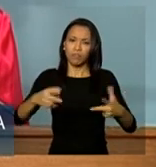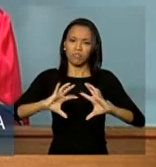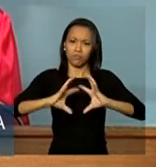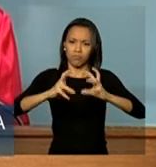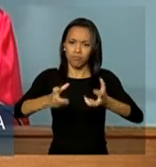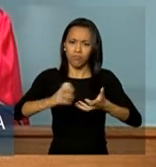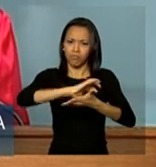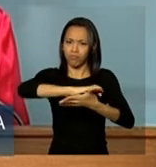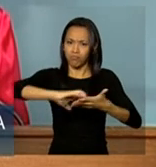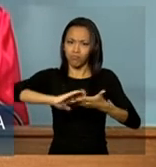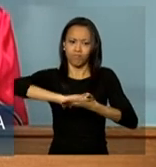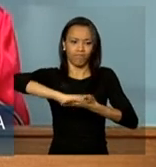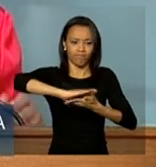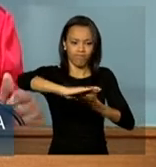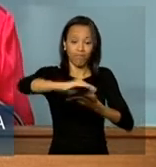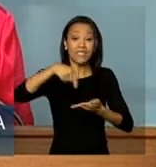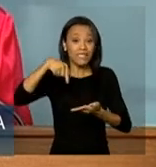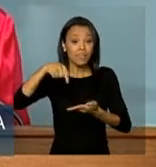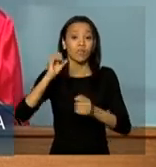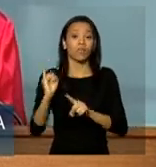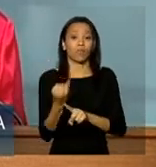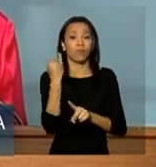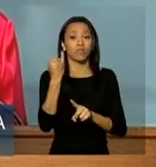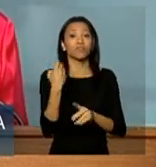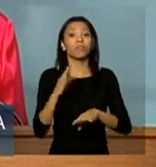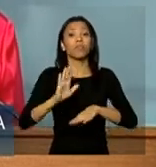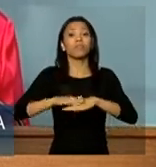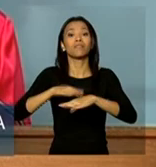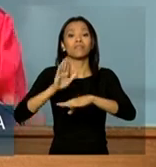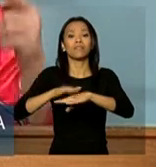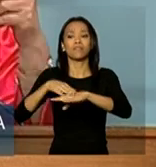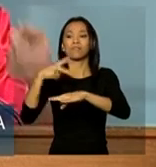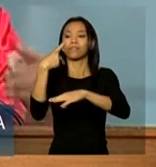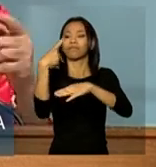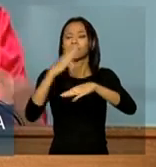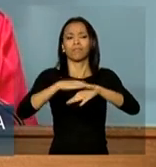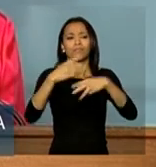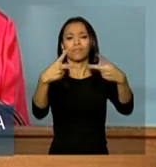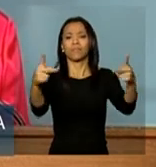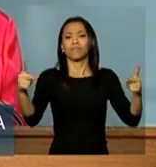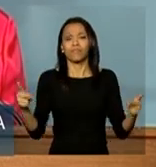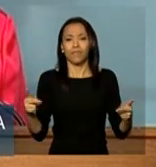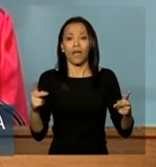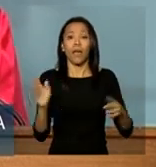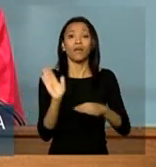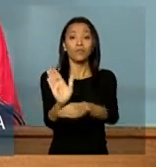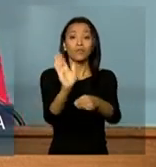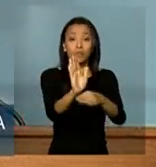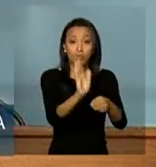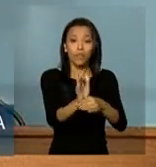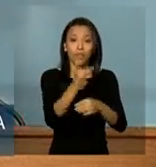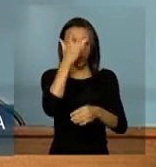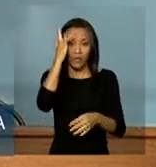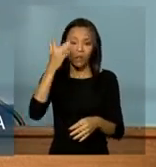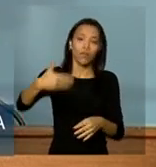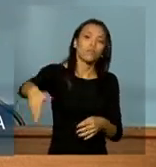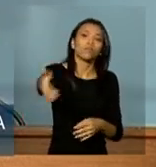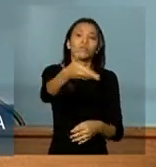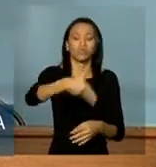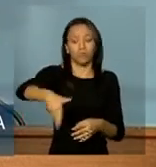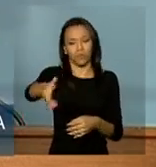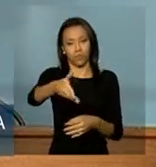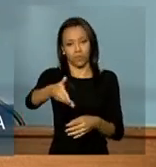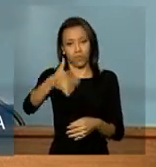muito importante. Ele permite autonomia para os prefeitos para atender a população. A